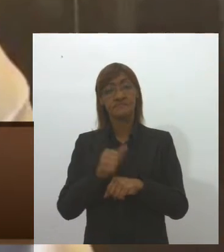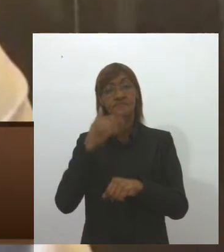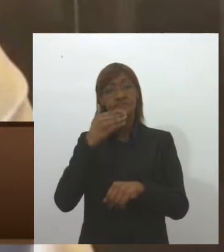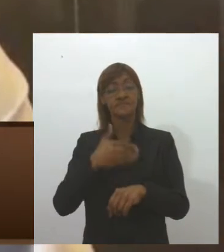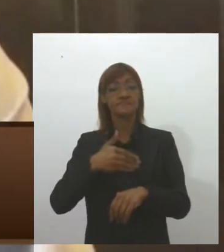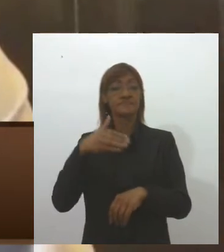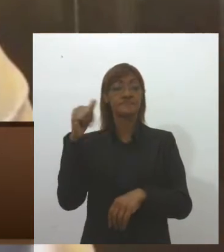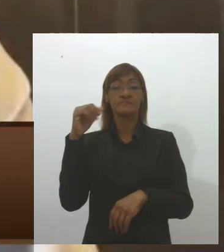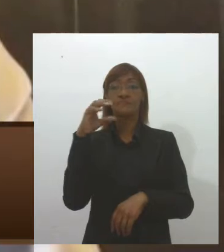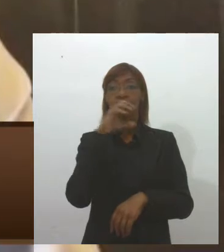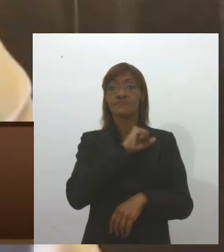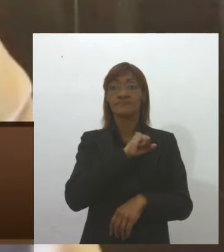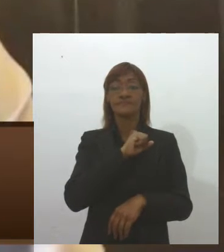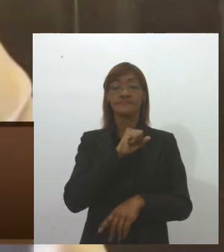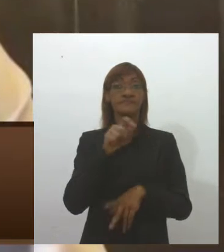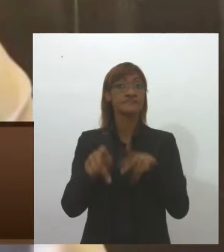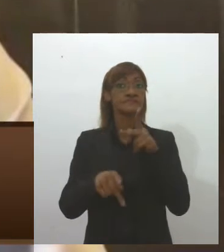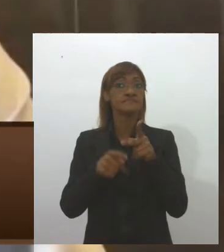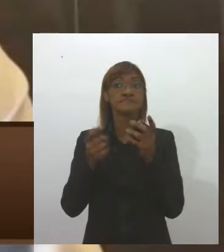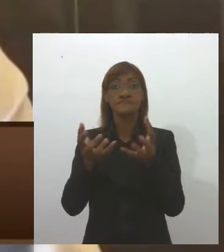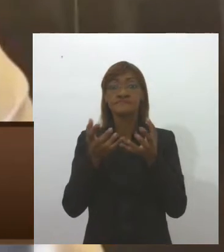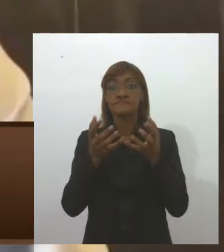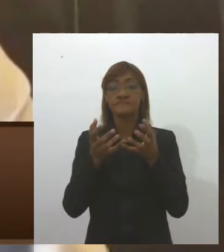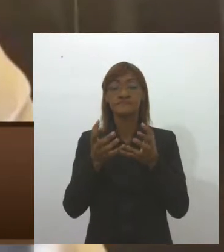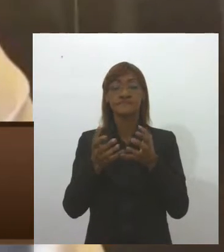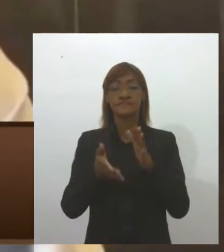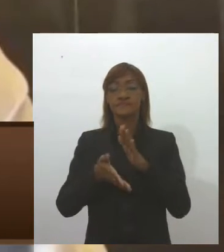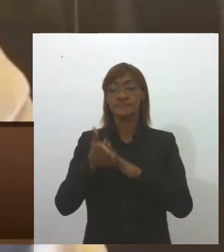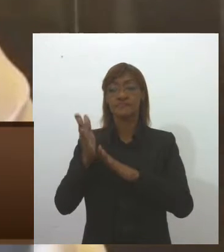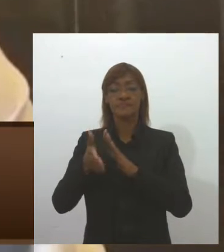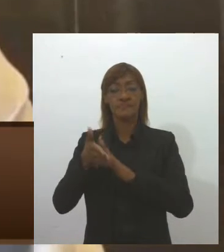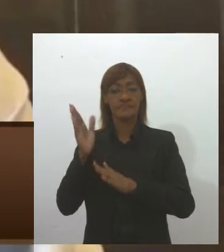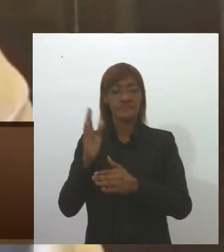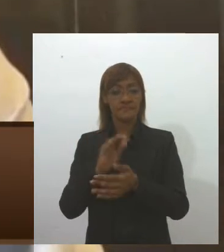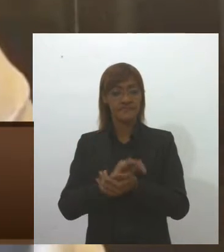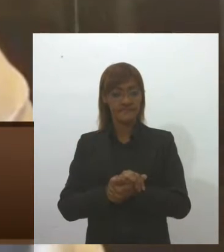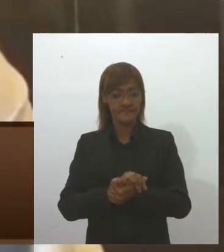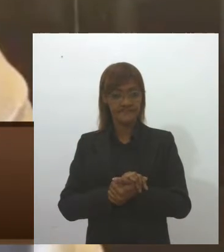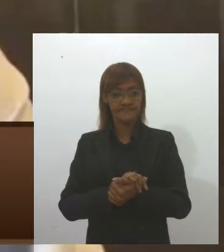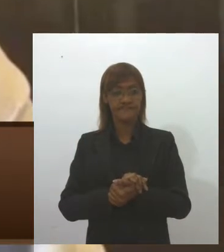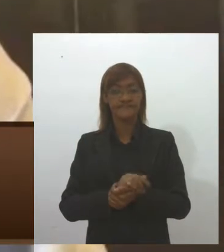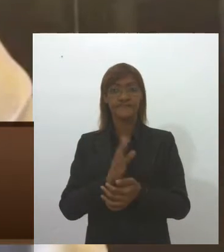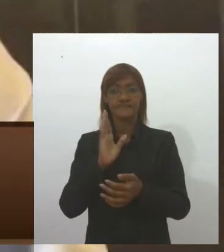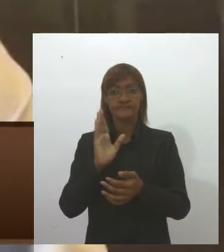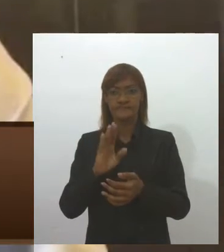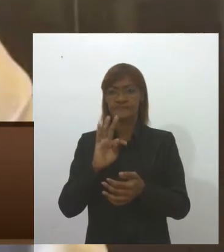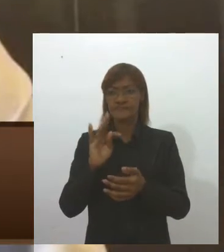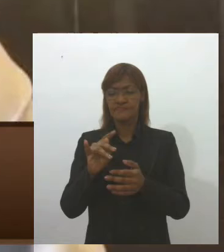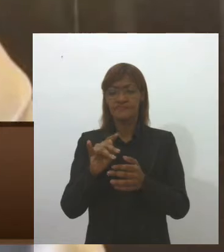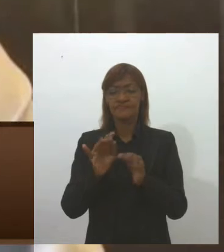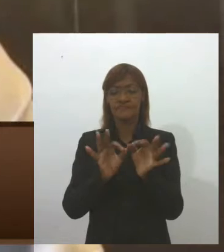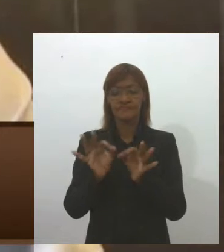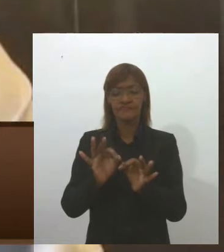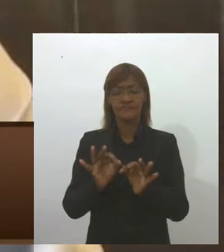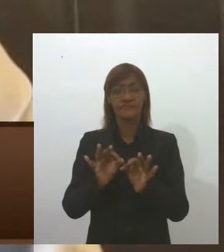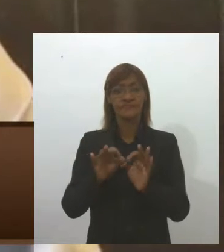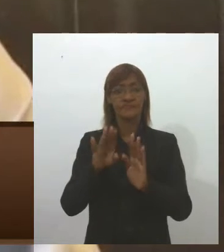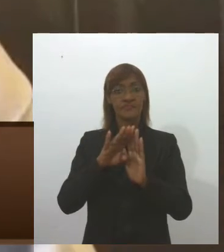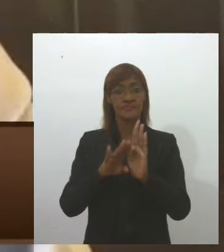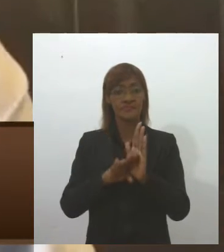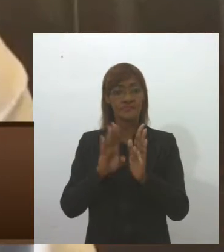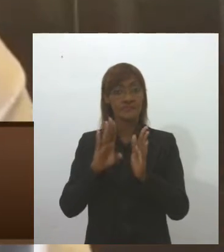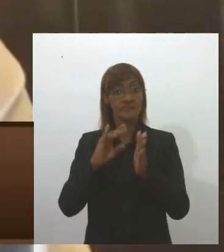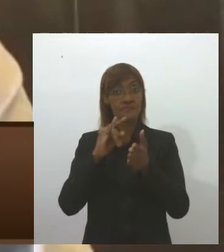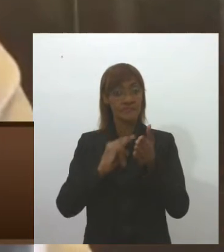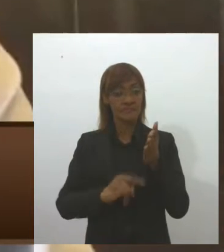pessoas querem viajar. E isso a BH, desde a pandemia também, lançou os protocolos sanitários, que os protocolos sanitários,